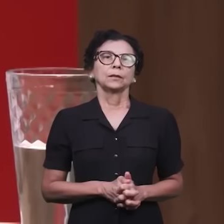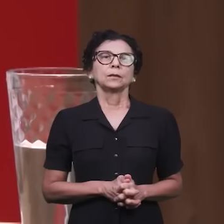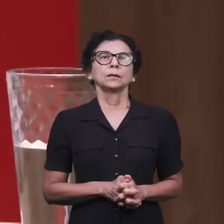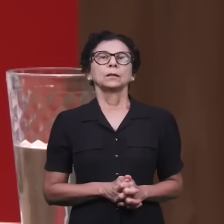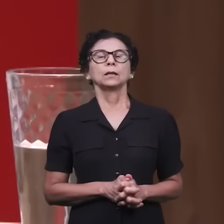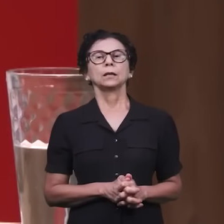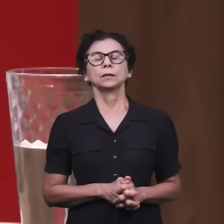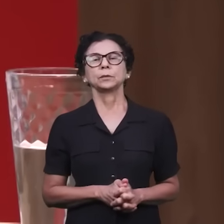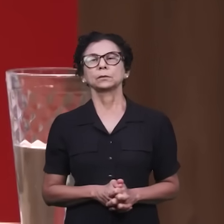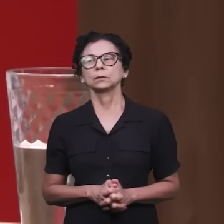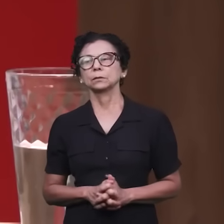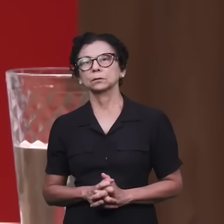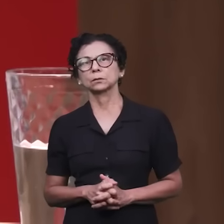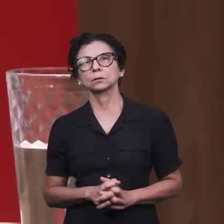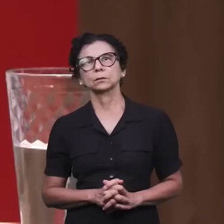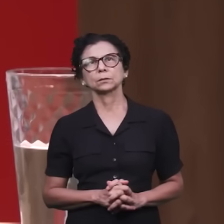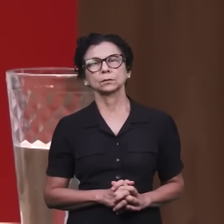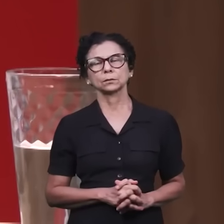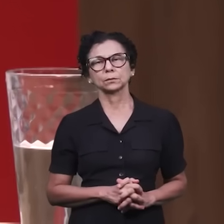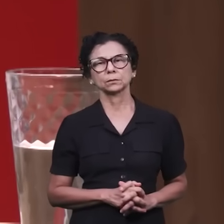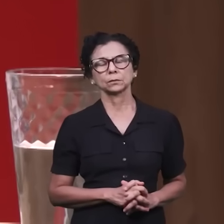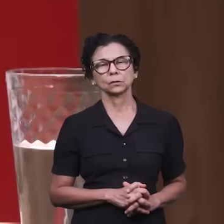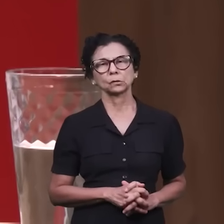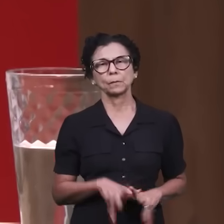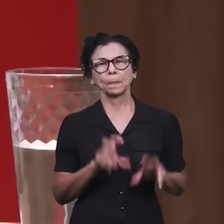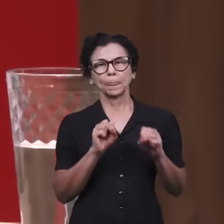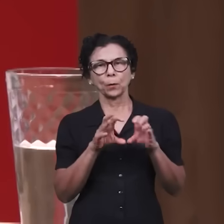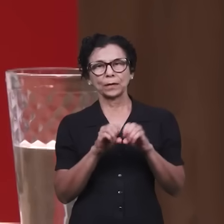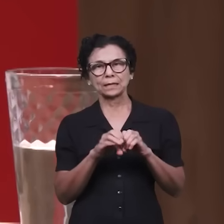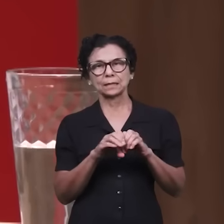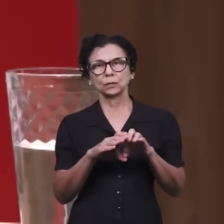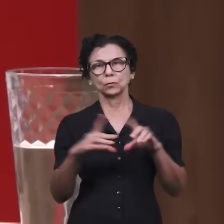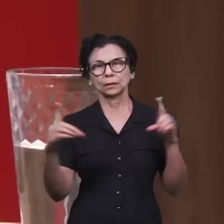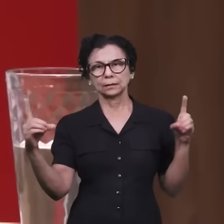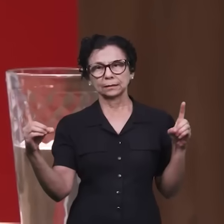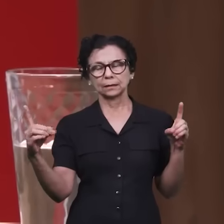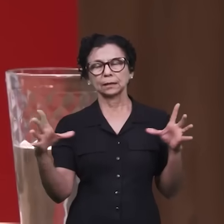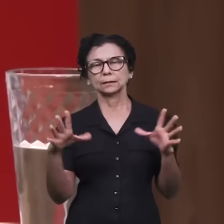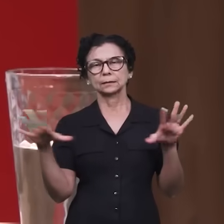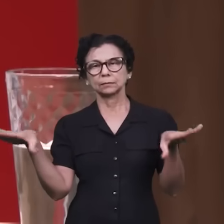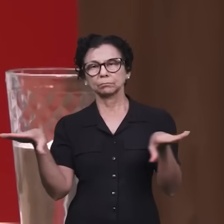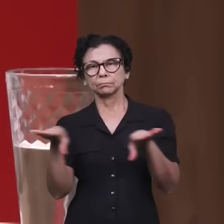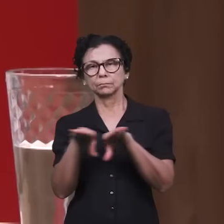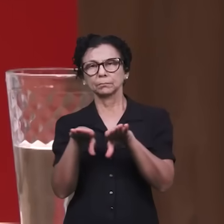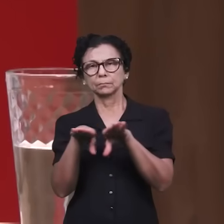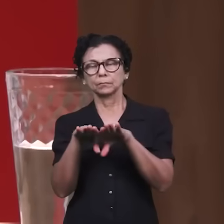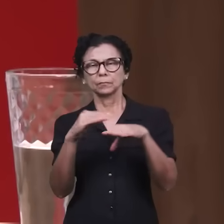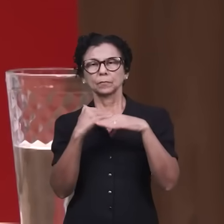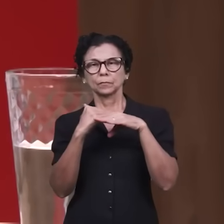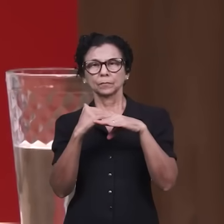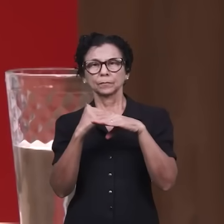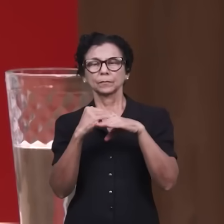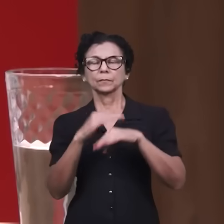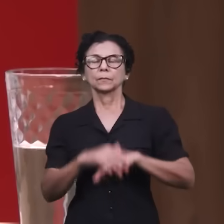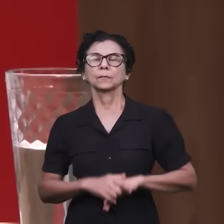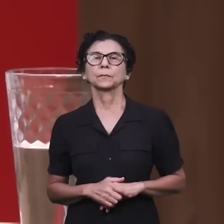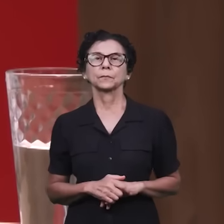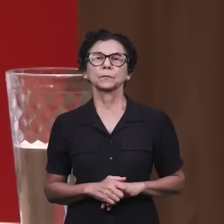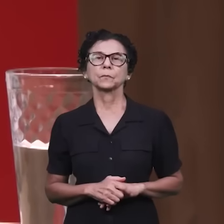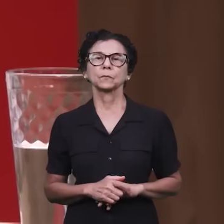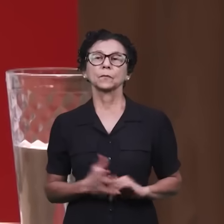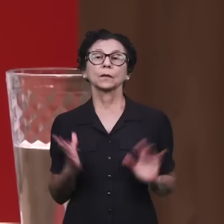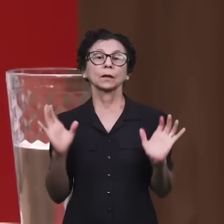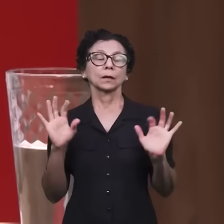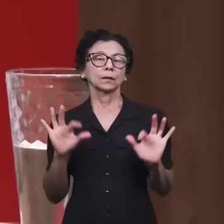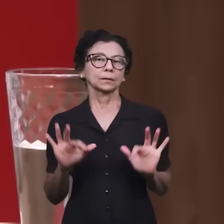a unidade, né, a uniformidade, a distância e a velocidade. Isso foi muito importante para nós. E hoje